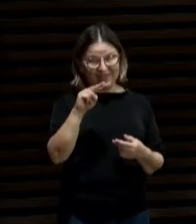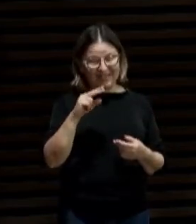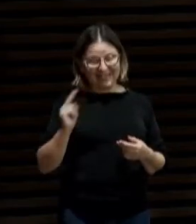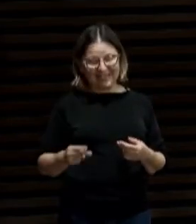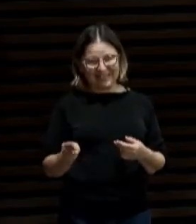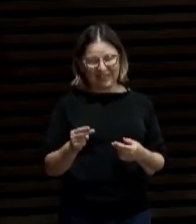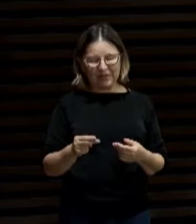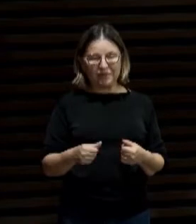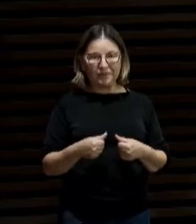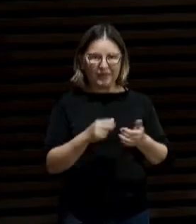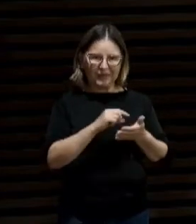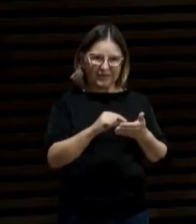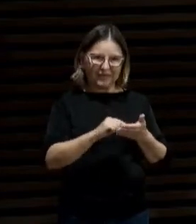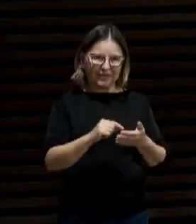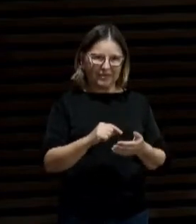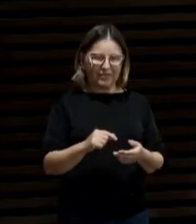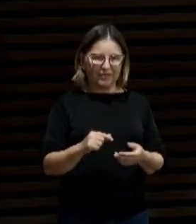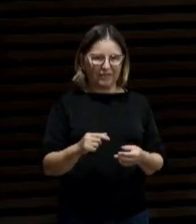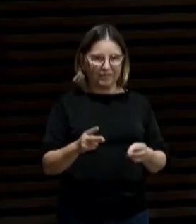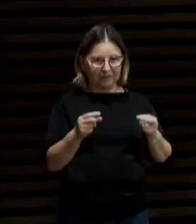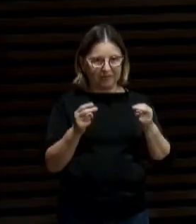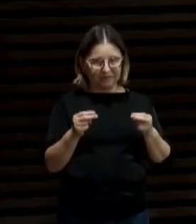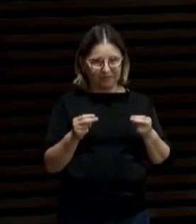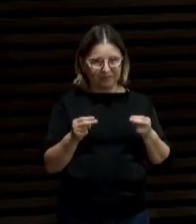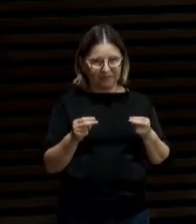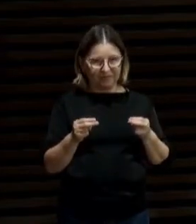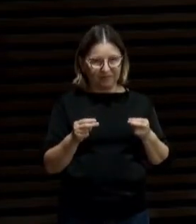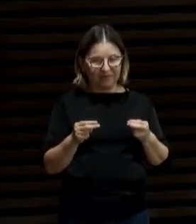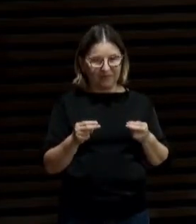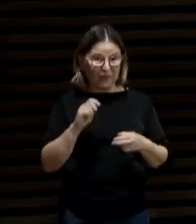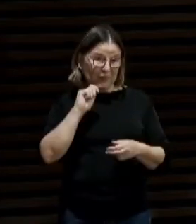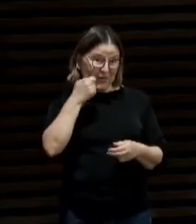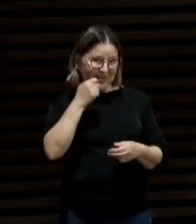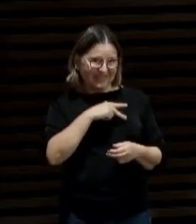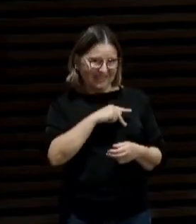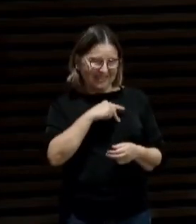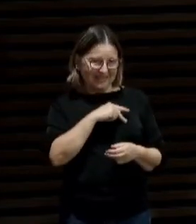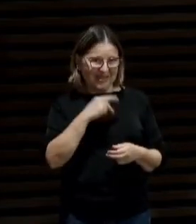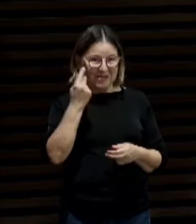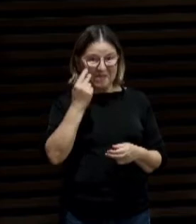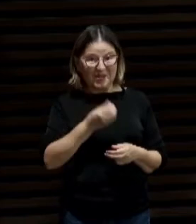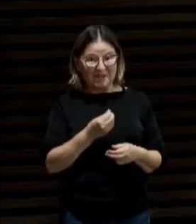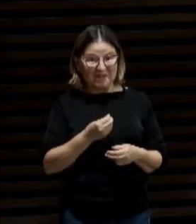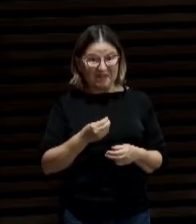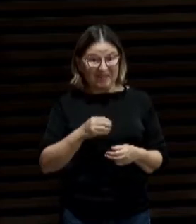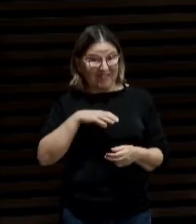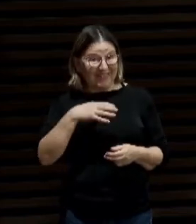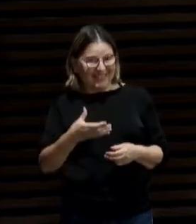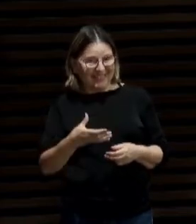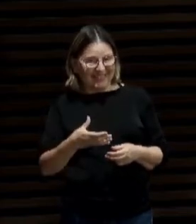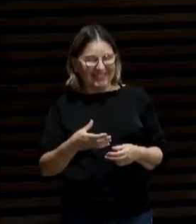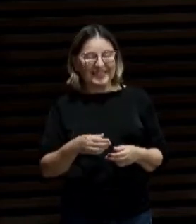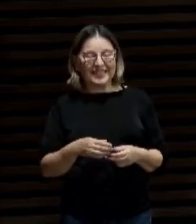nós vemos o método de Paulo, o segredo dele para viver entusiasmado em meio a isso aqui, e vemos no